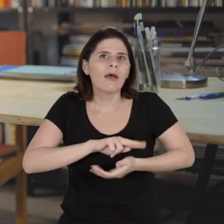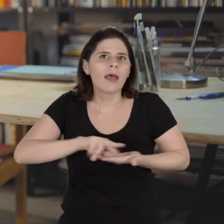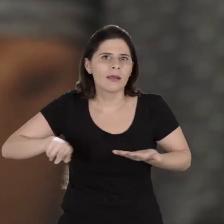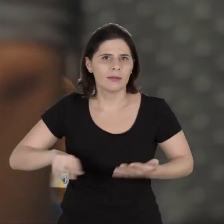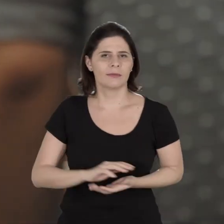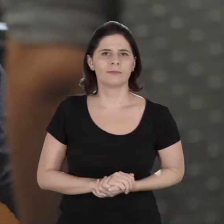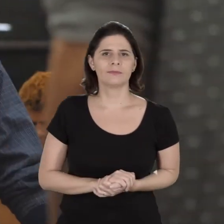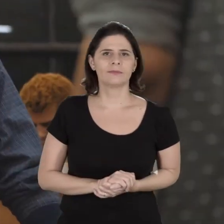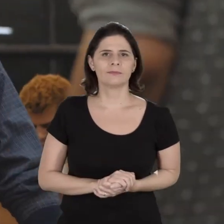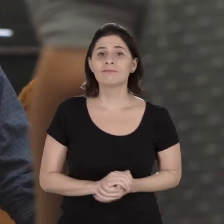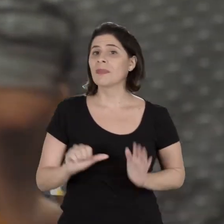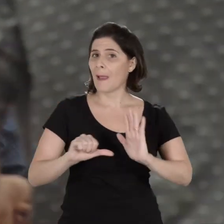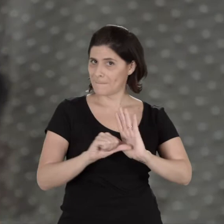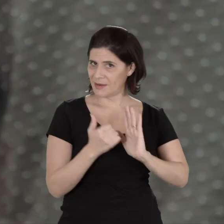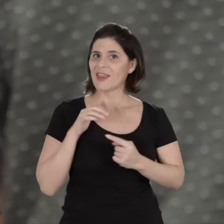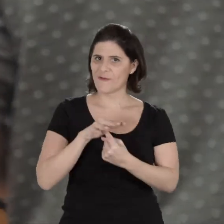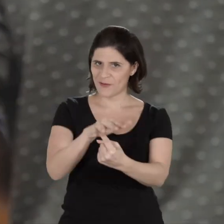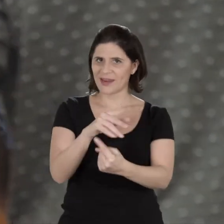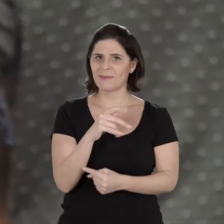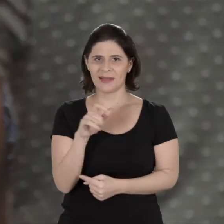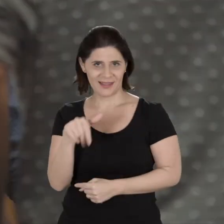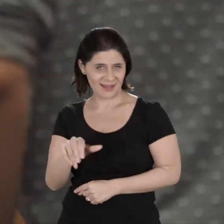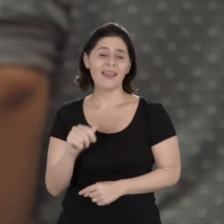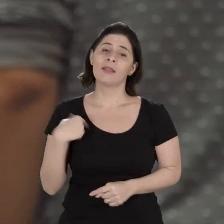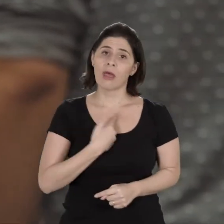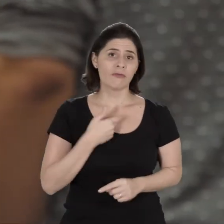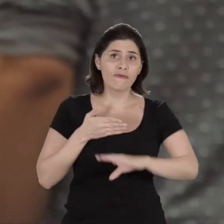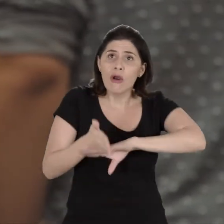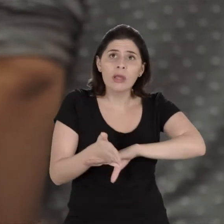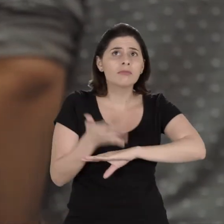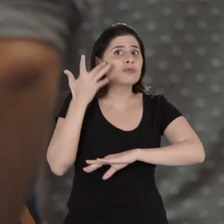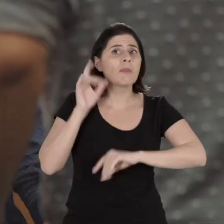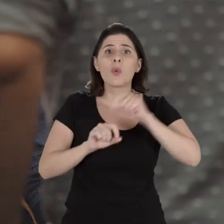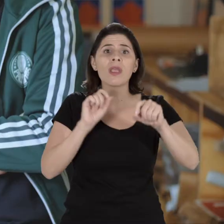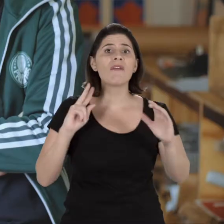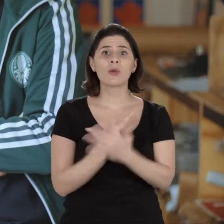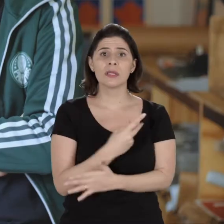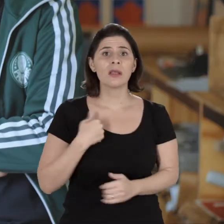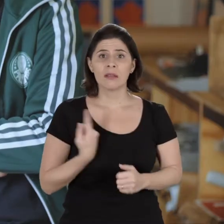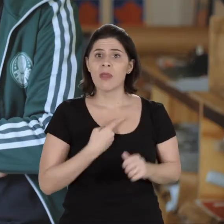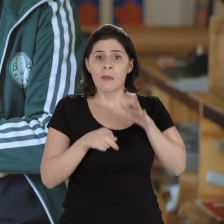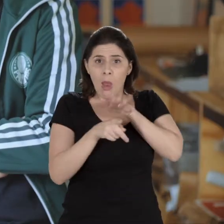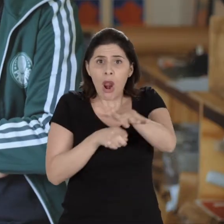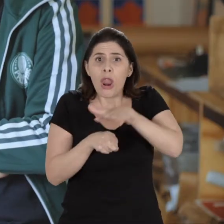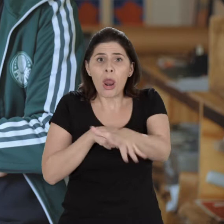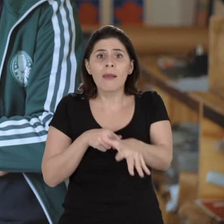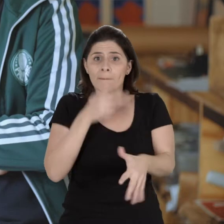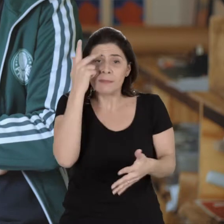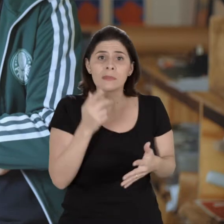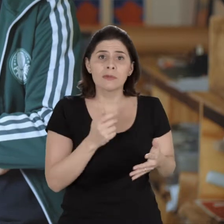fazer. A primeira feira plana a gente foi sem saber o que ia acontecer e foi aquele dilúvio de pessoas, vendemos quase tudo que a gente